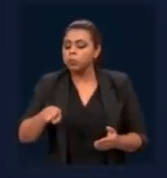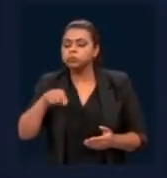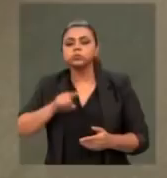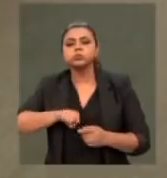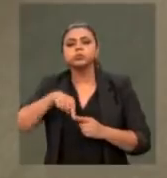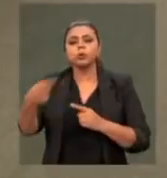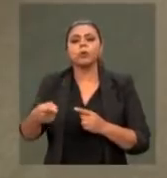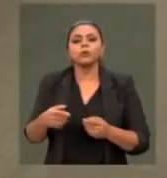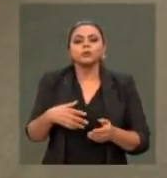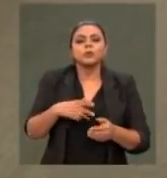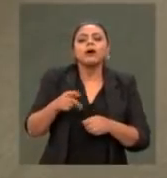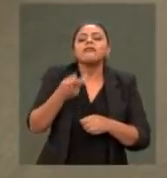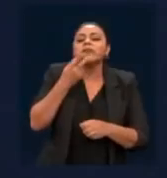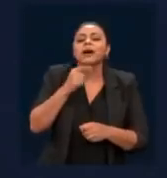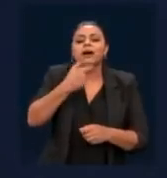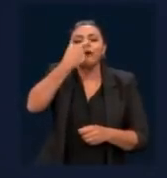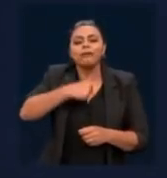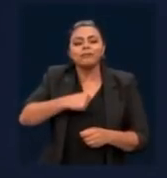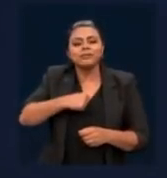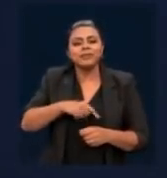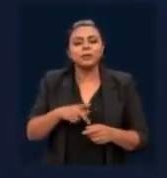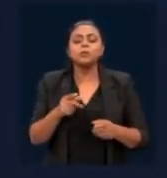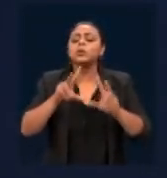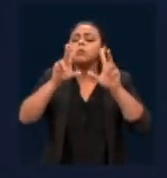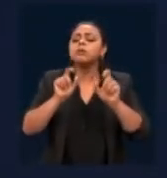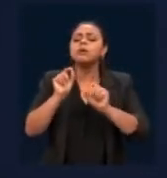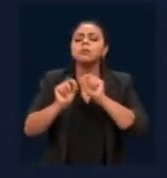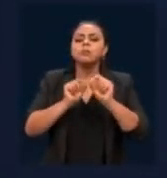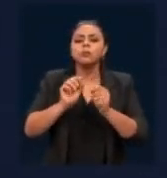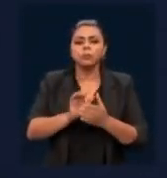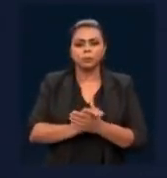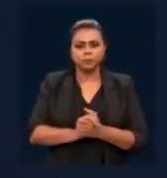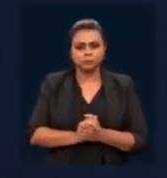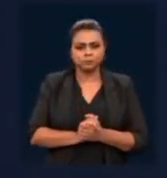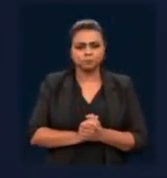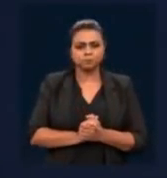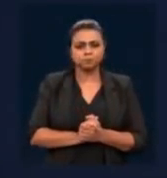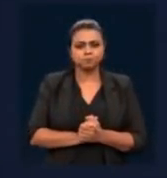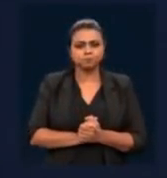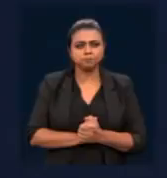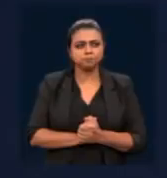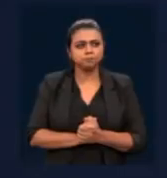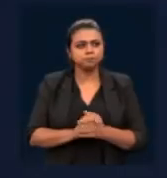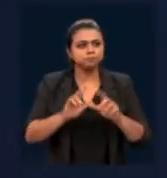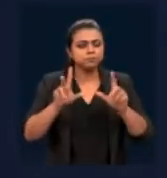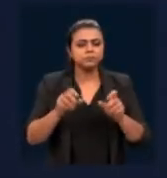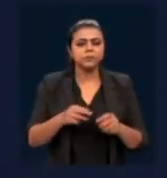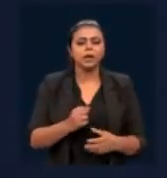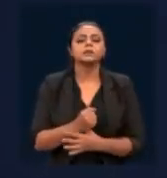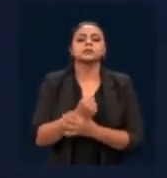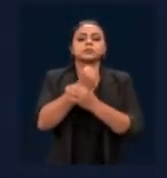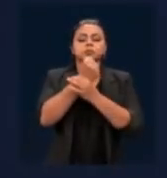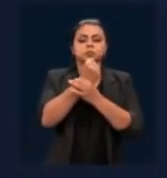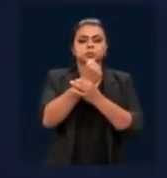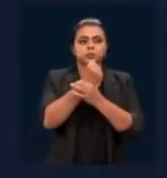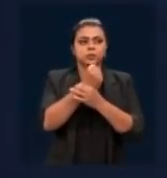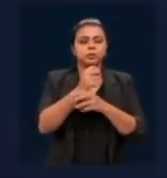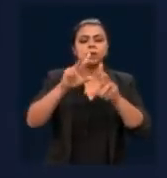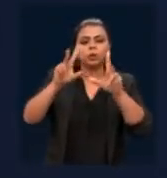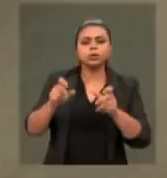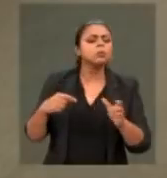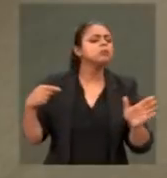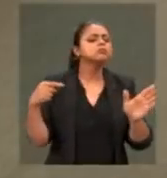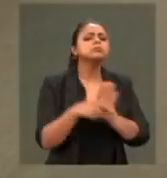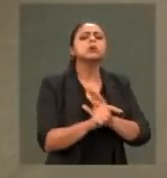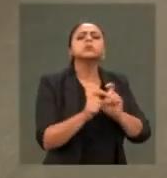teixeira e o seu tema candidato é o seguinte segurança é o seu tema para